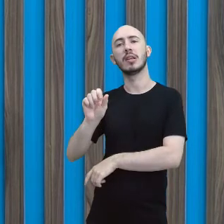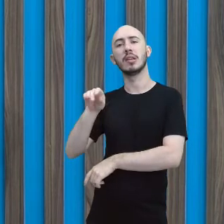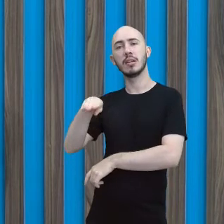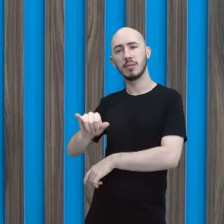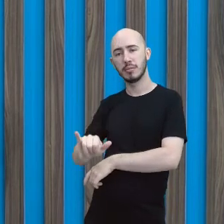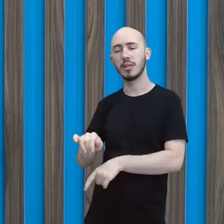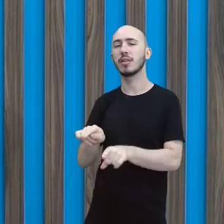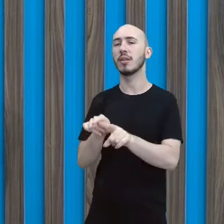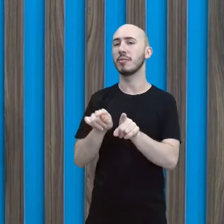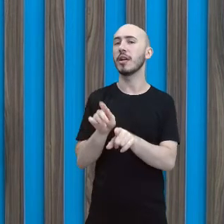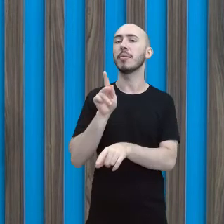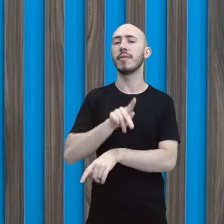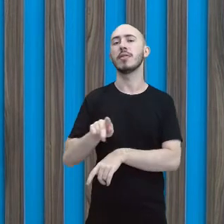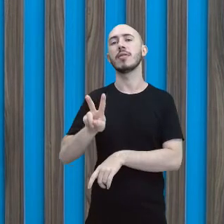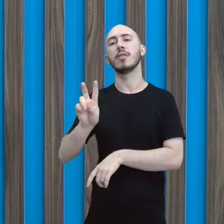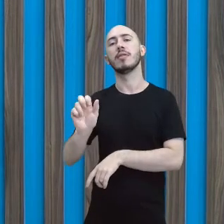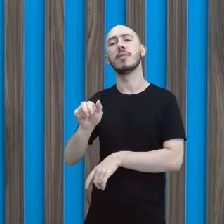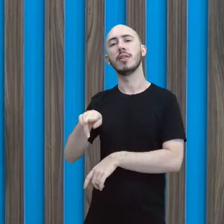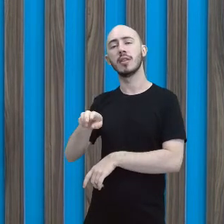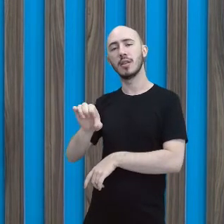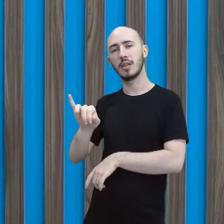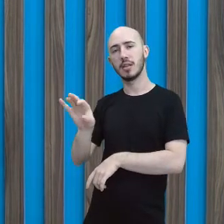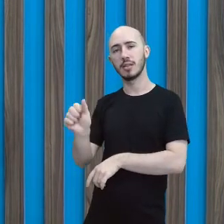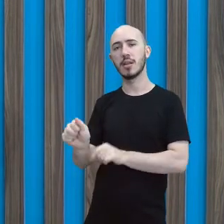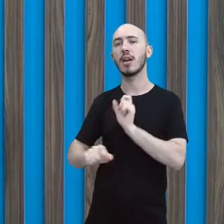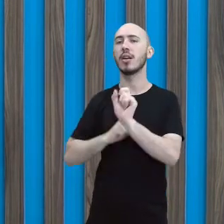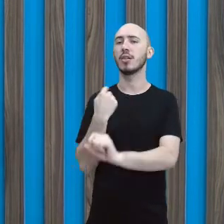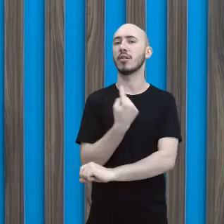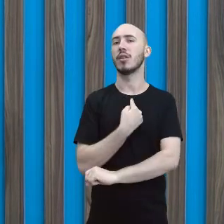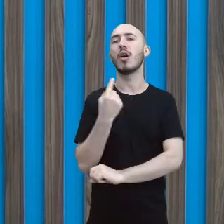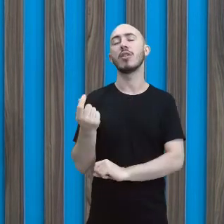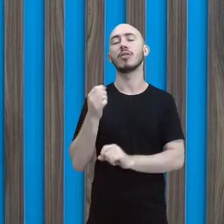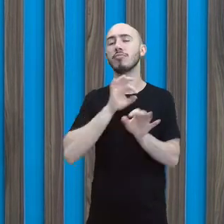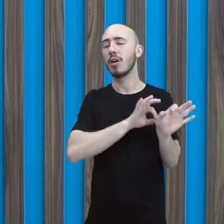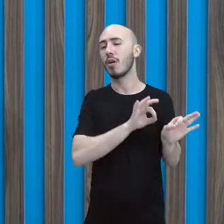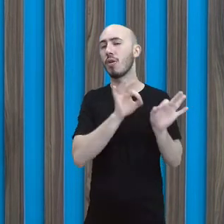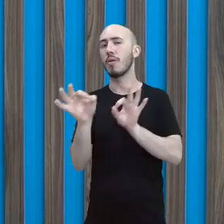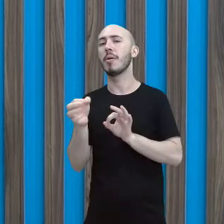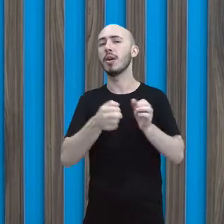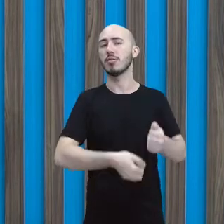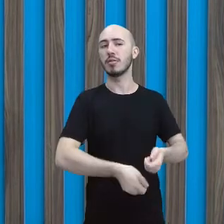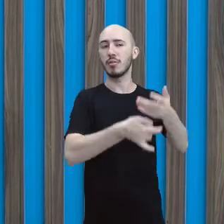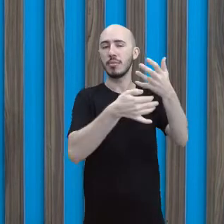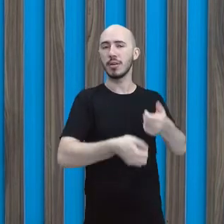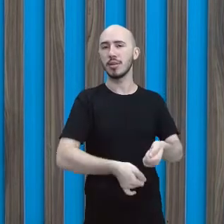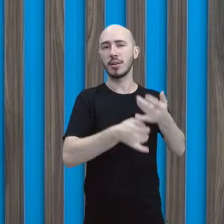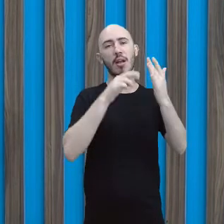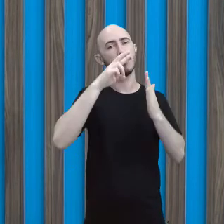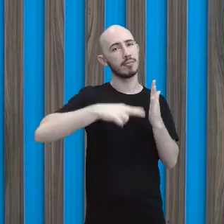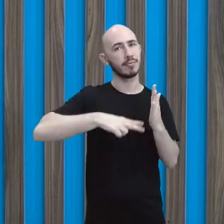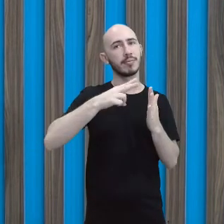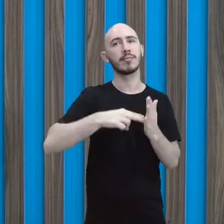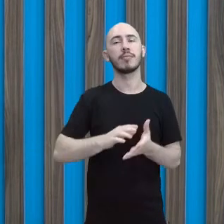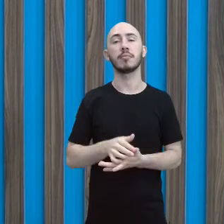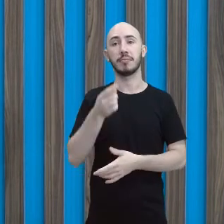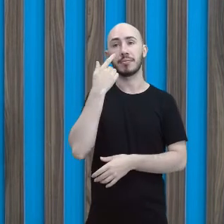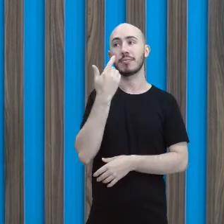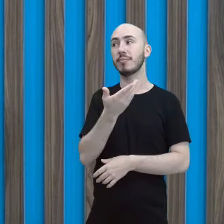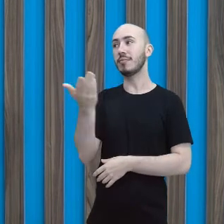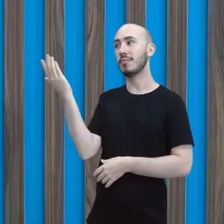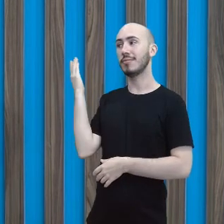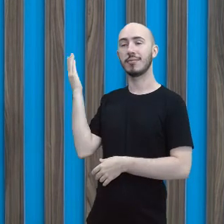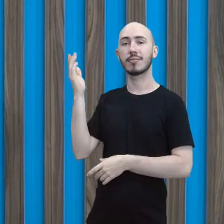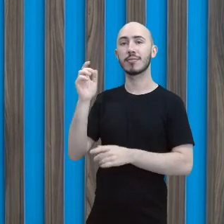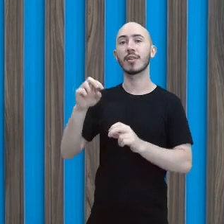Vanessa, estamos sempre de olho aqui nos seus comentários. Então, olha só na tela, nosso tema da aula de